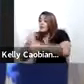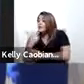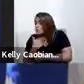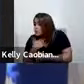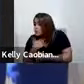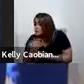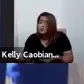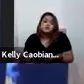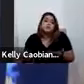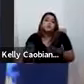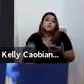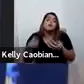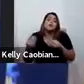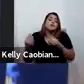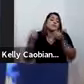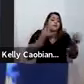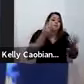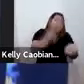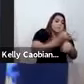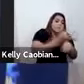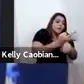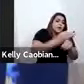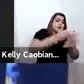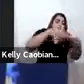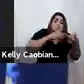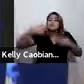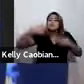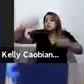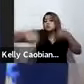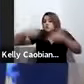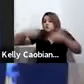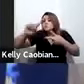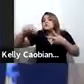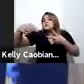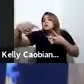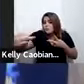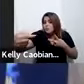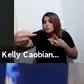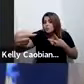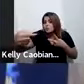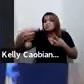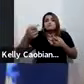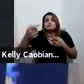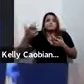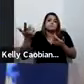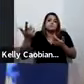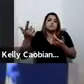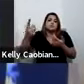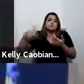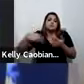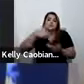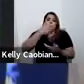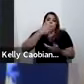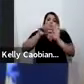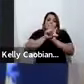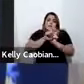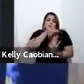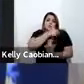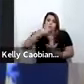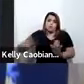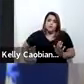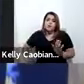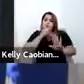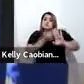férias coletivas, discutimos depois a aplicação de medidas do governo federal, como suspensão de contrato,